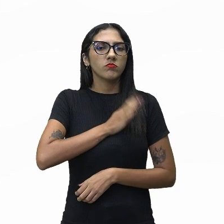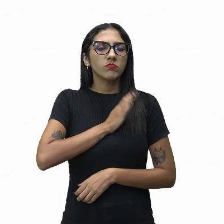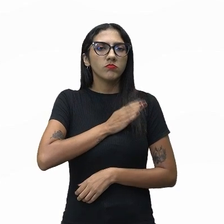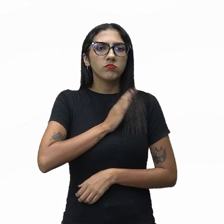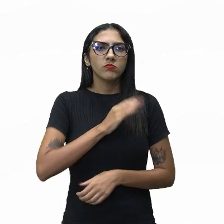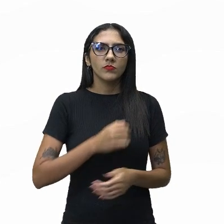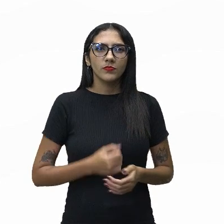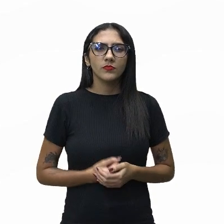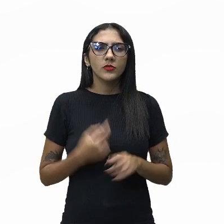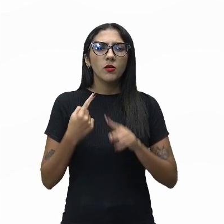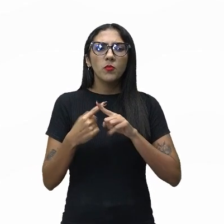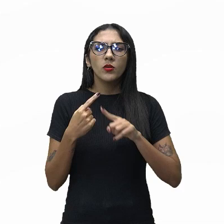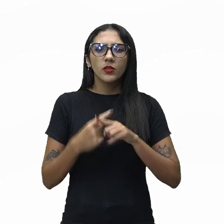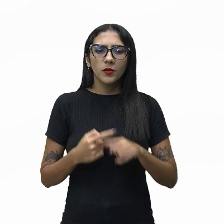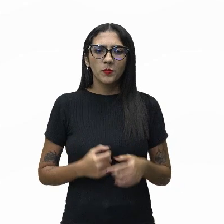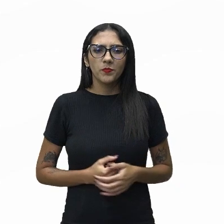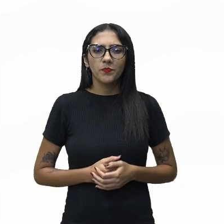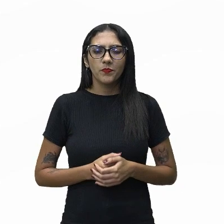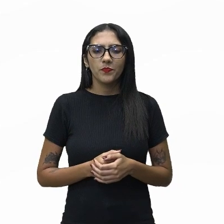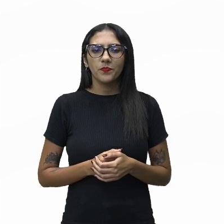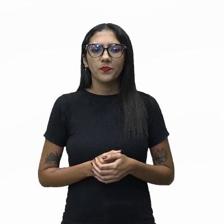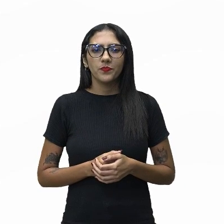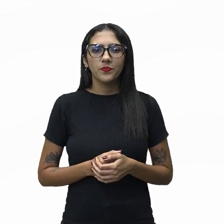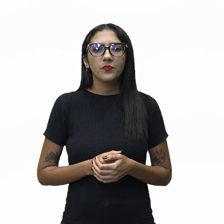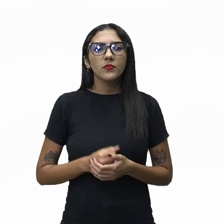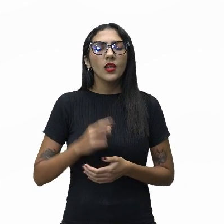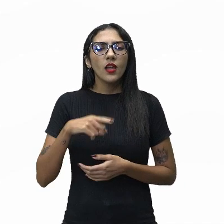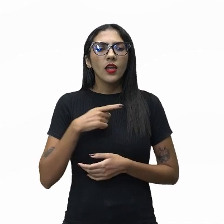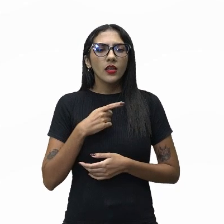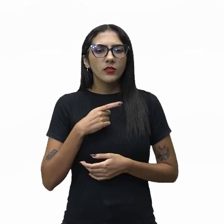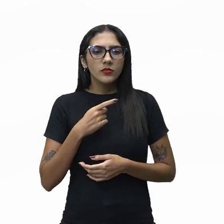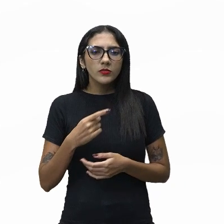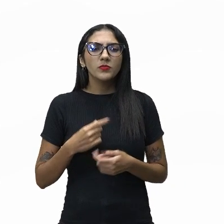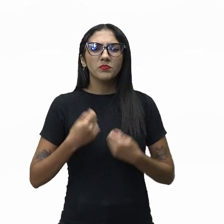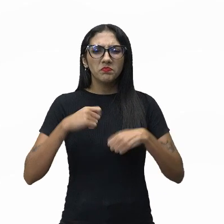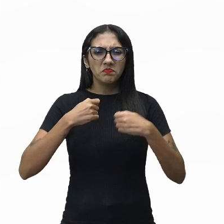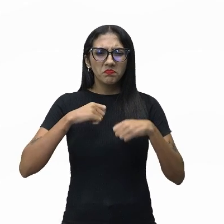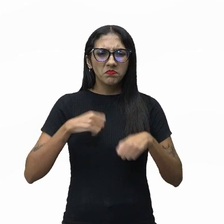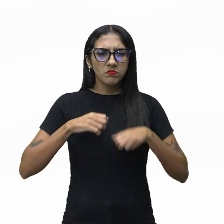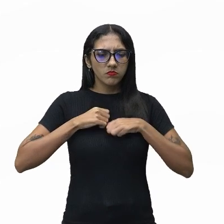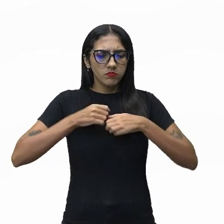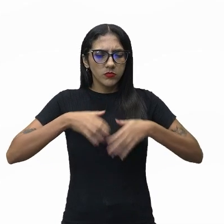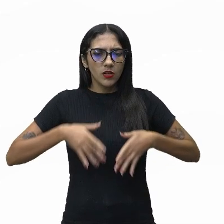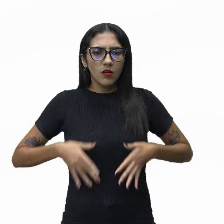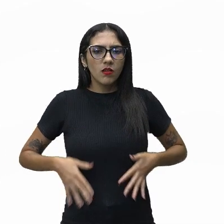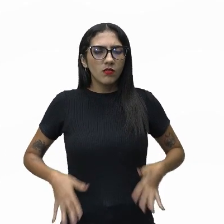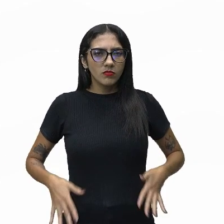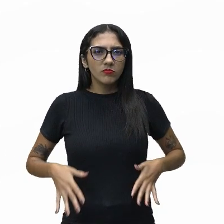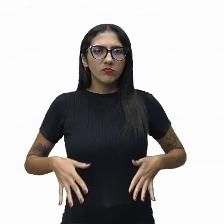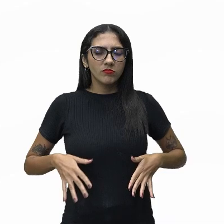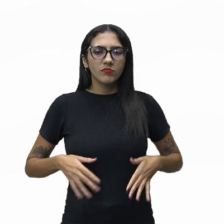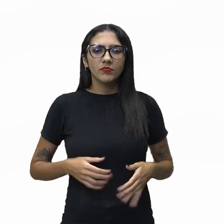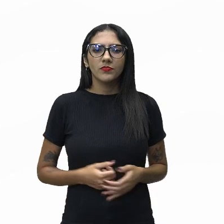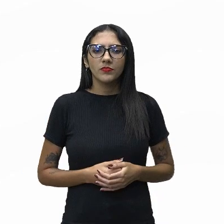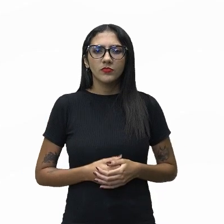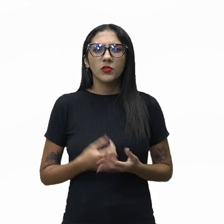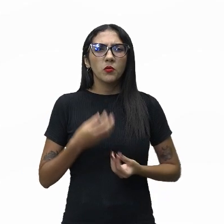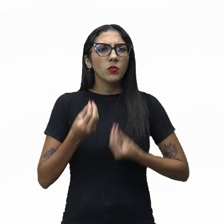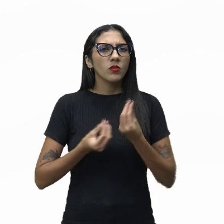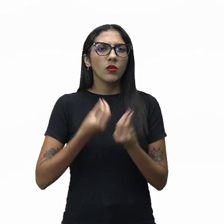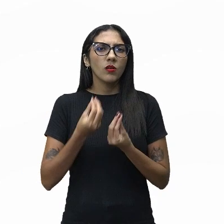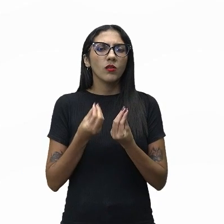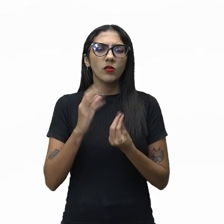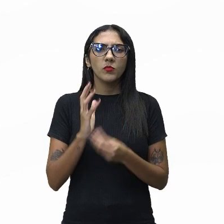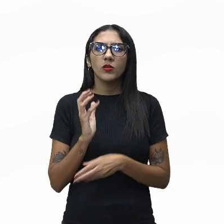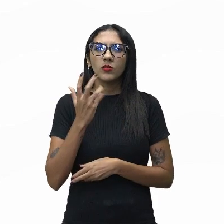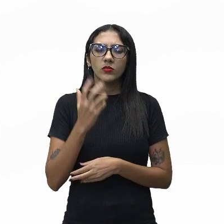esses nutrientes, esse oxigênio, ele vai precisar ser distribuído para todo o nosso organismo. E como que isso vai